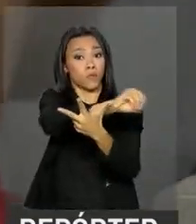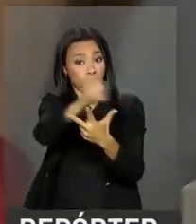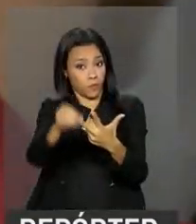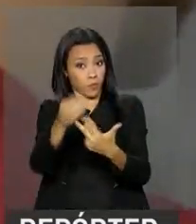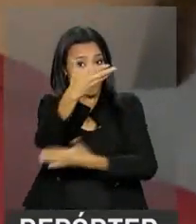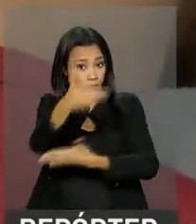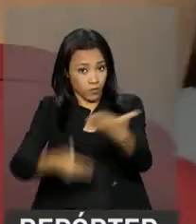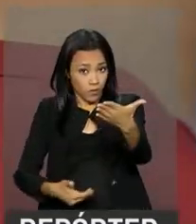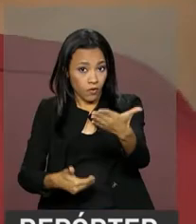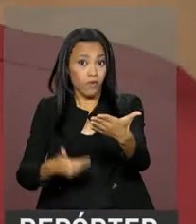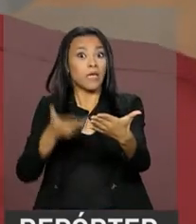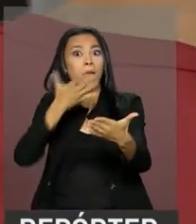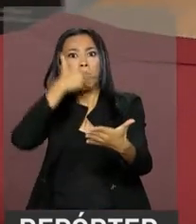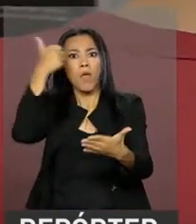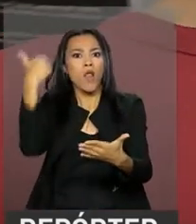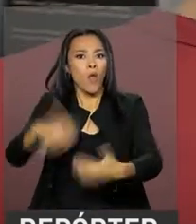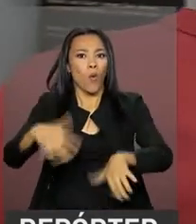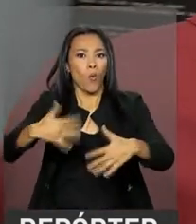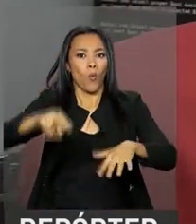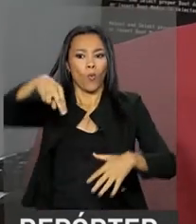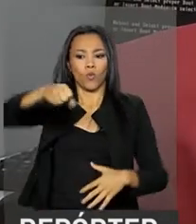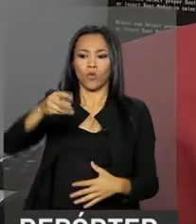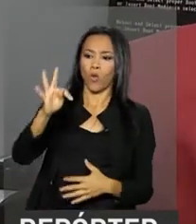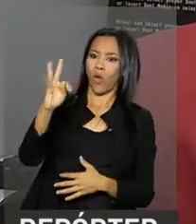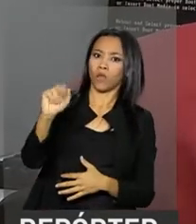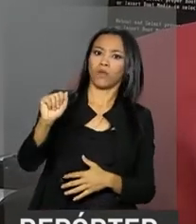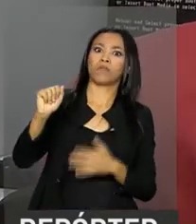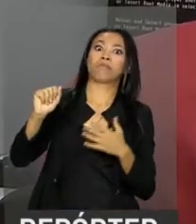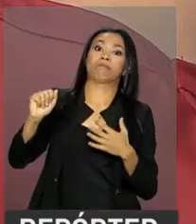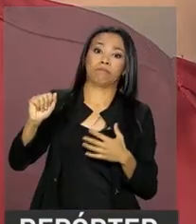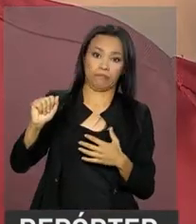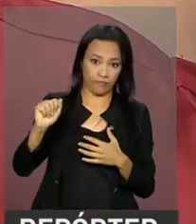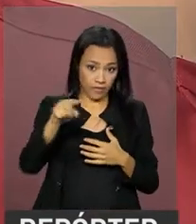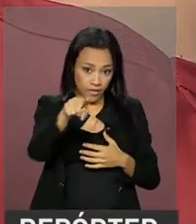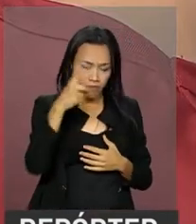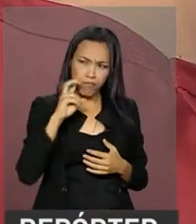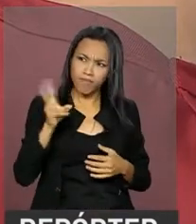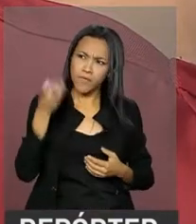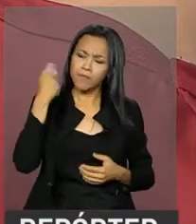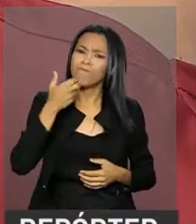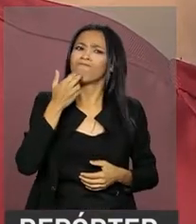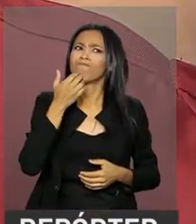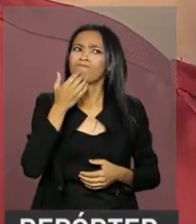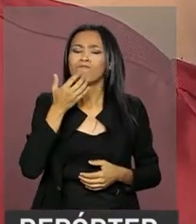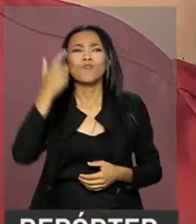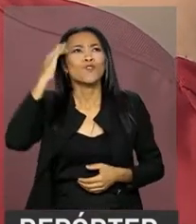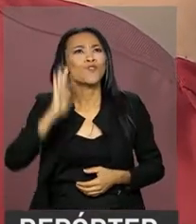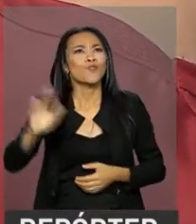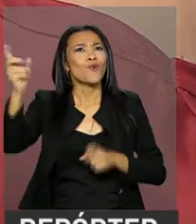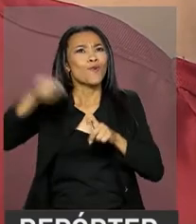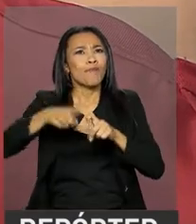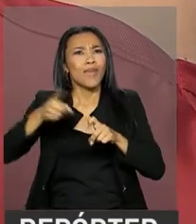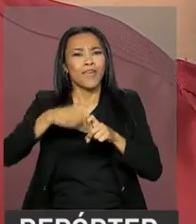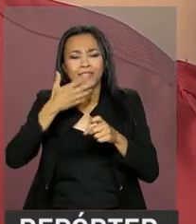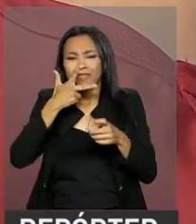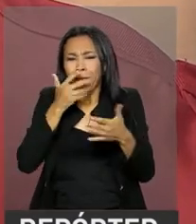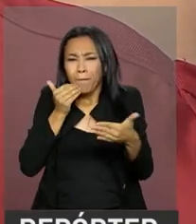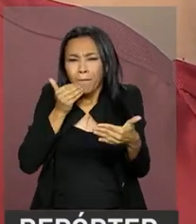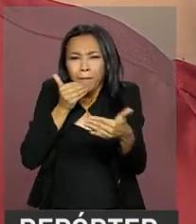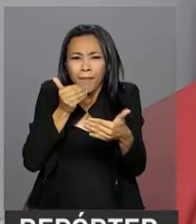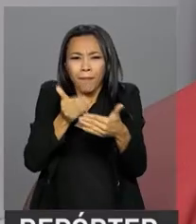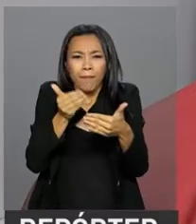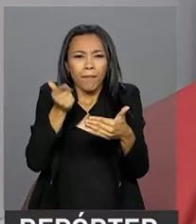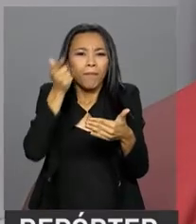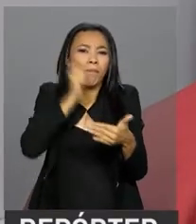Médio e conseguiu a melhor nota da escola. Nesse momento, ele percebeu que o sonho de ser médico estava cada vez mais